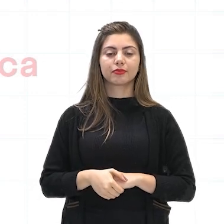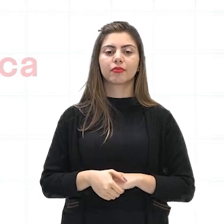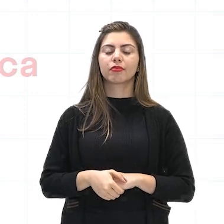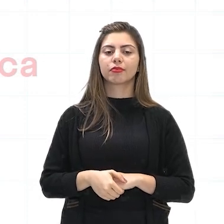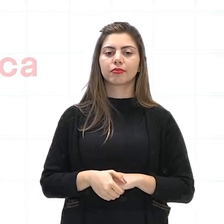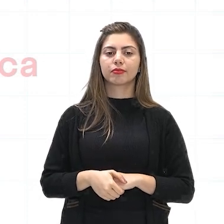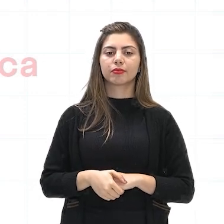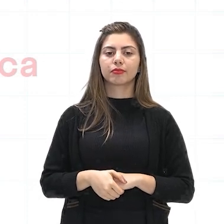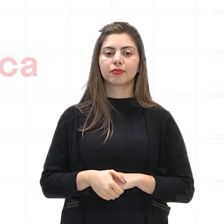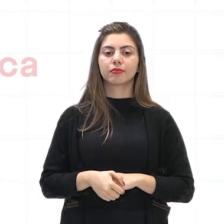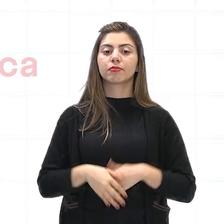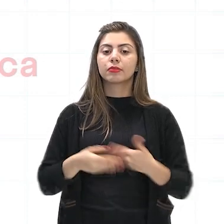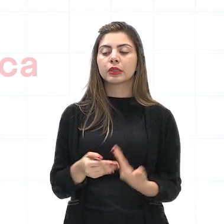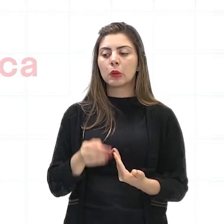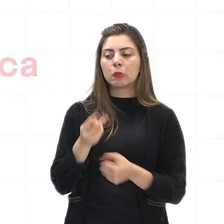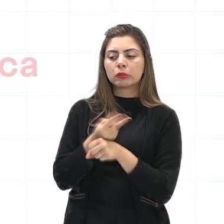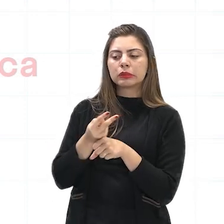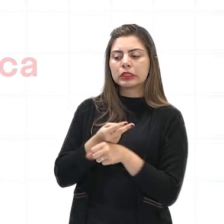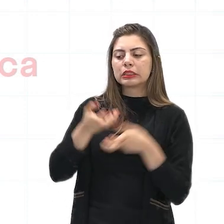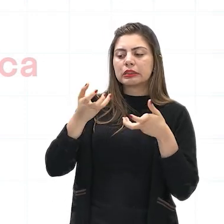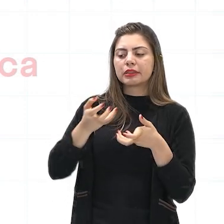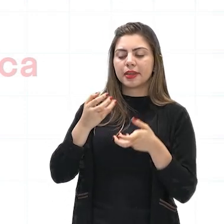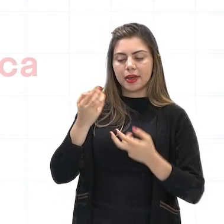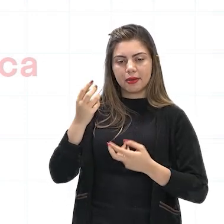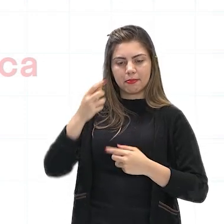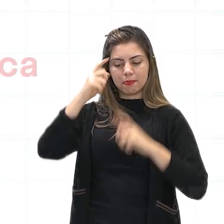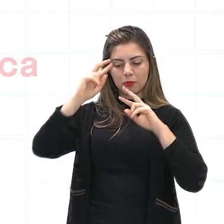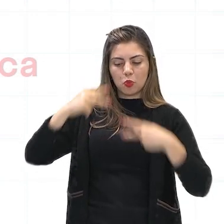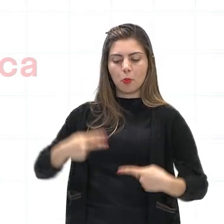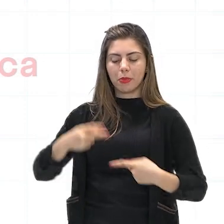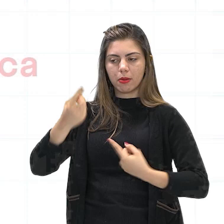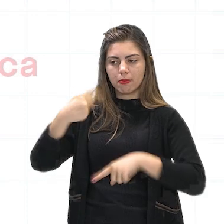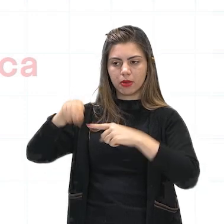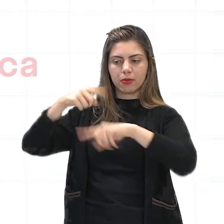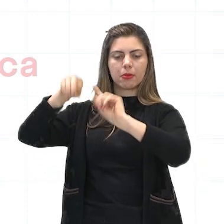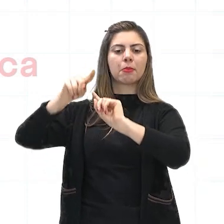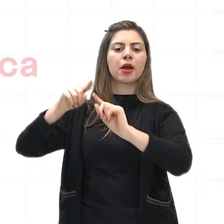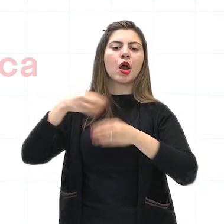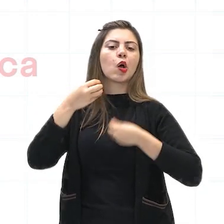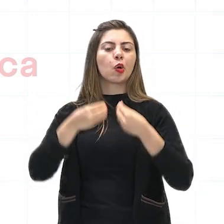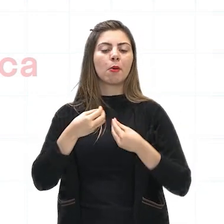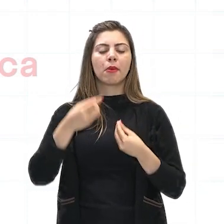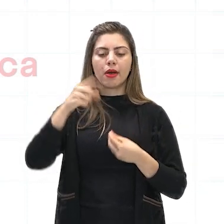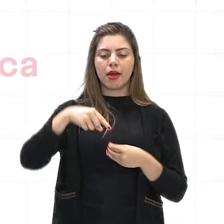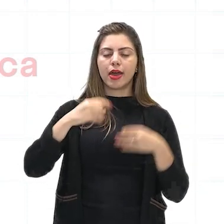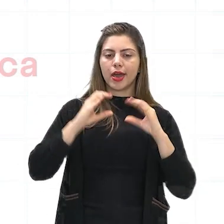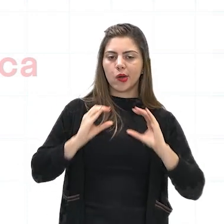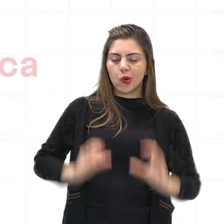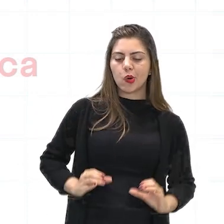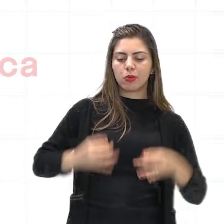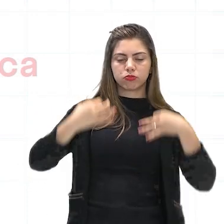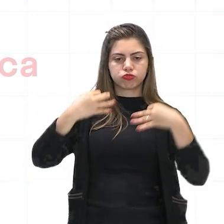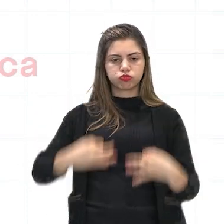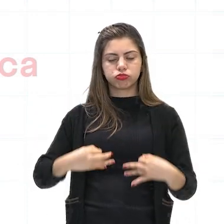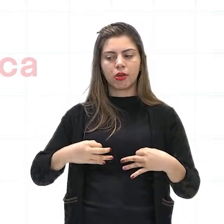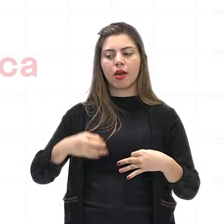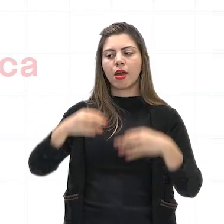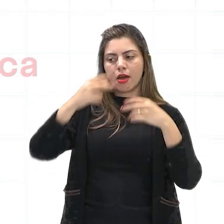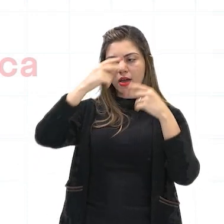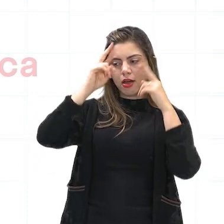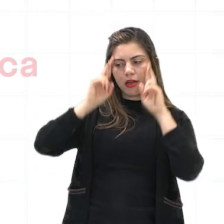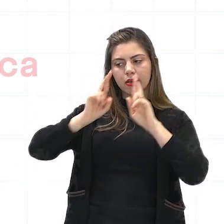busca constante do aperfeiçoamento pessoal no sentido da honra, disciplina e respeito